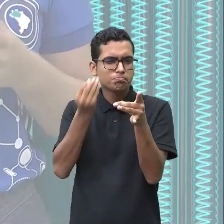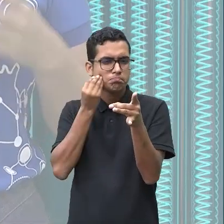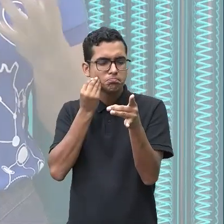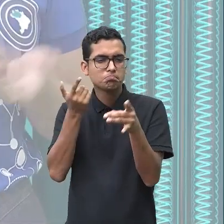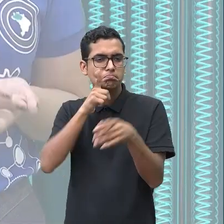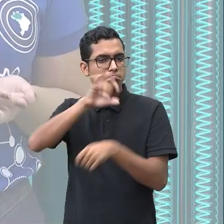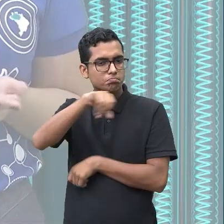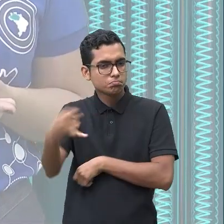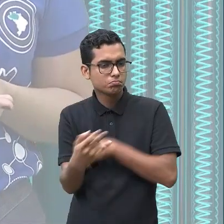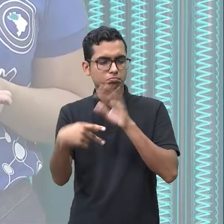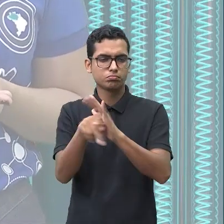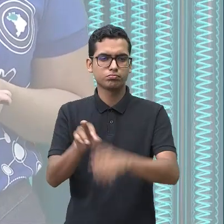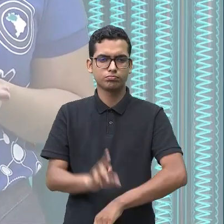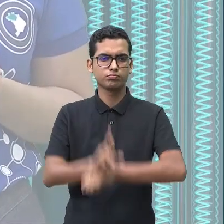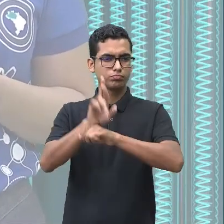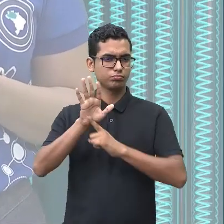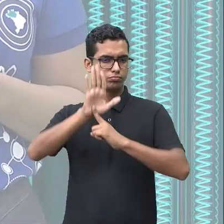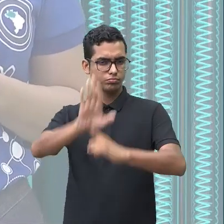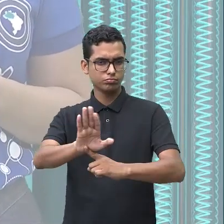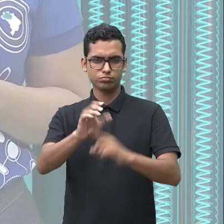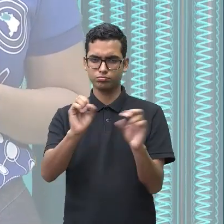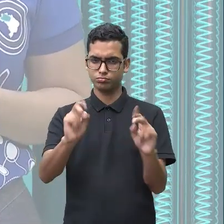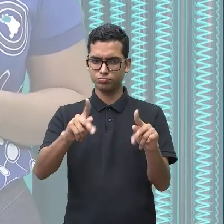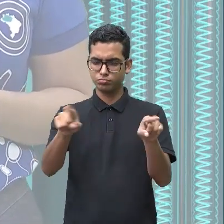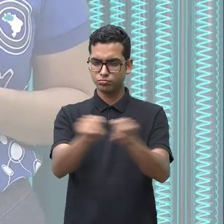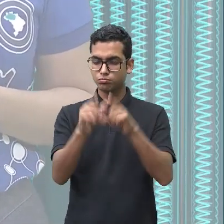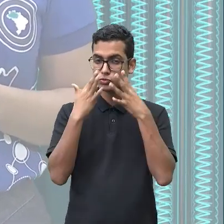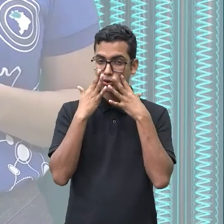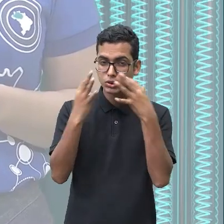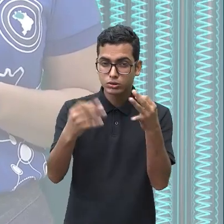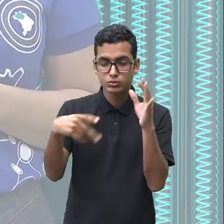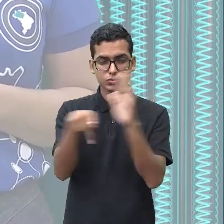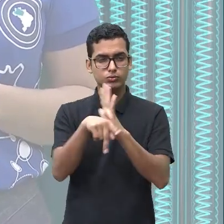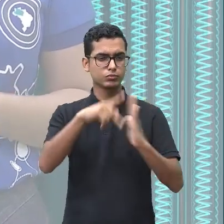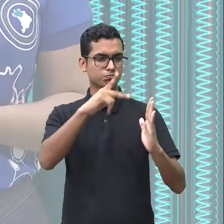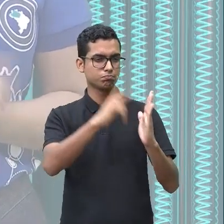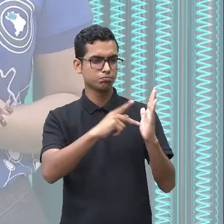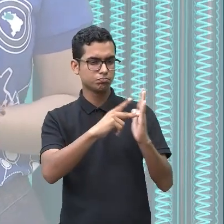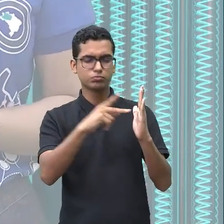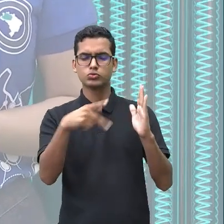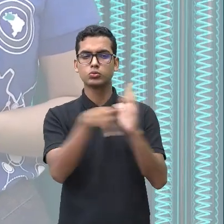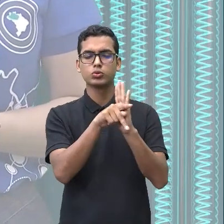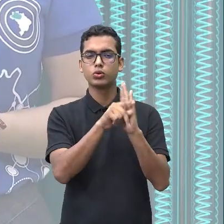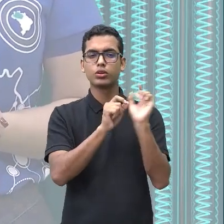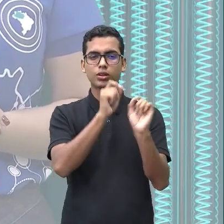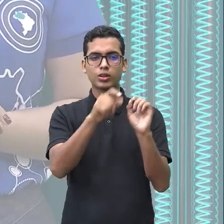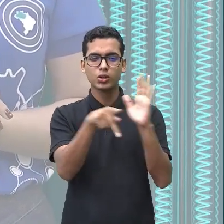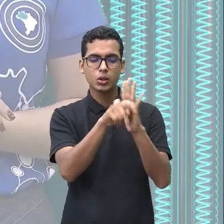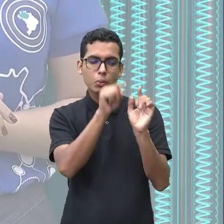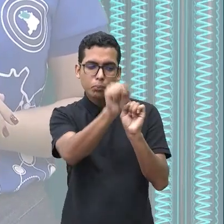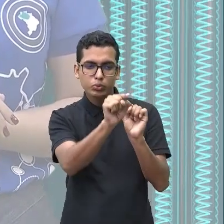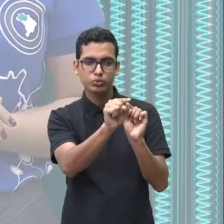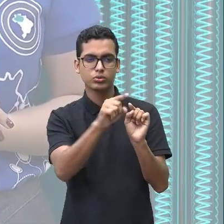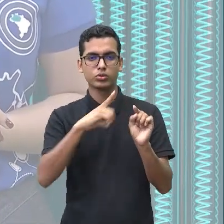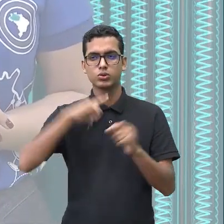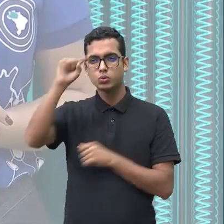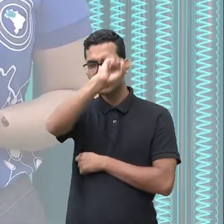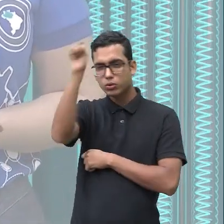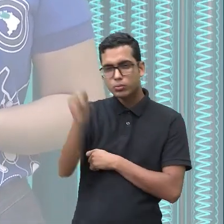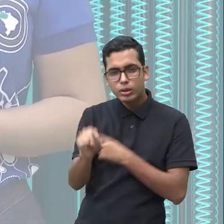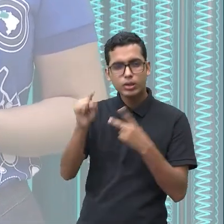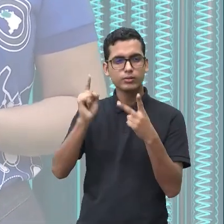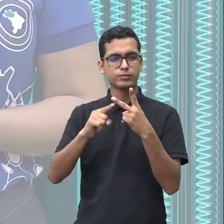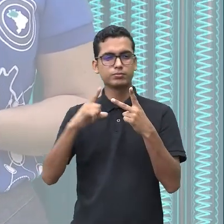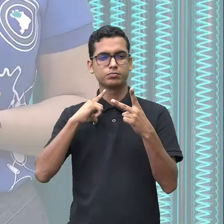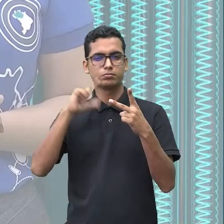tirar proveito desses recursos que estão ali, tá? Então, fiquem de olho nas pontuações, Vejam que eu já tenho tipos especiais.